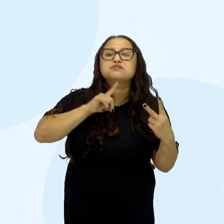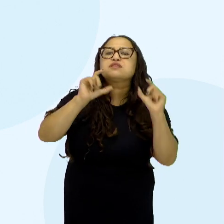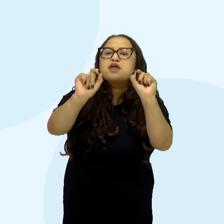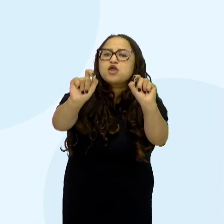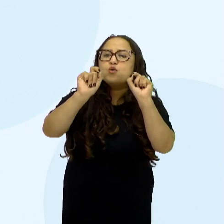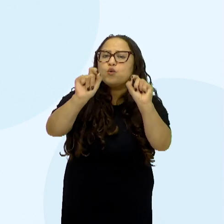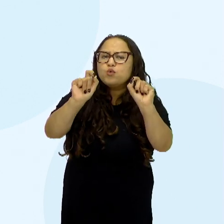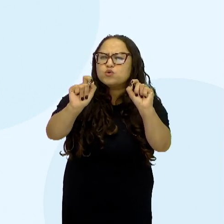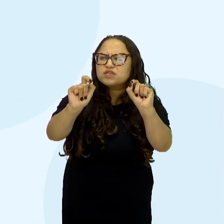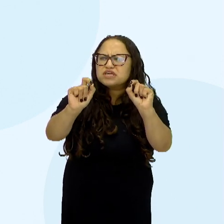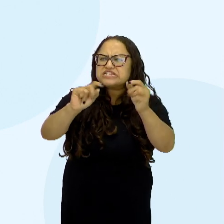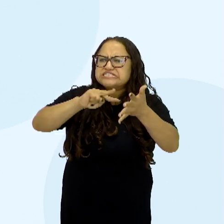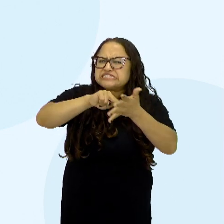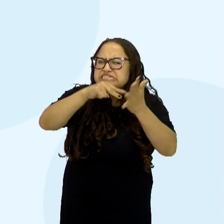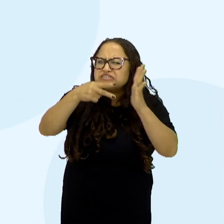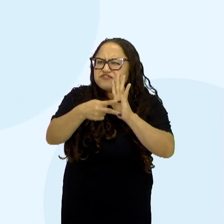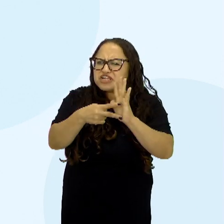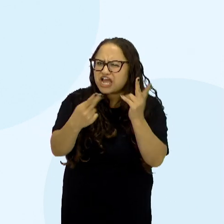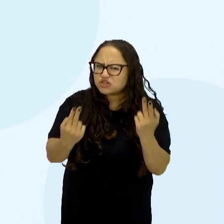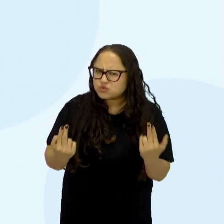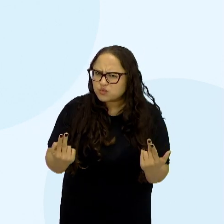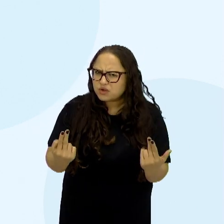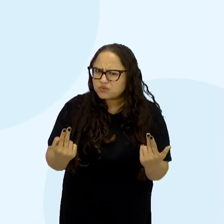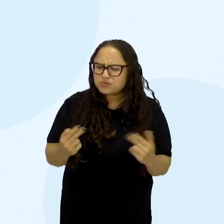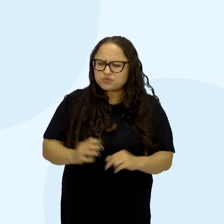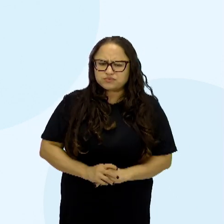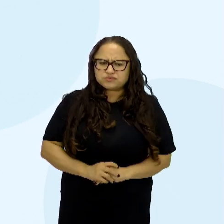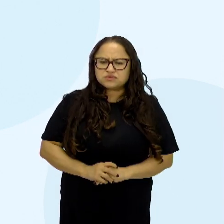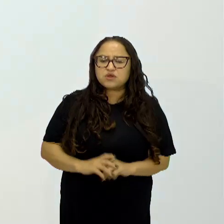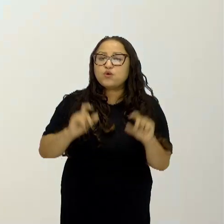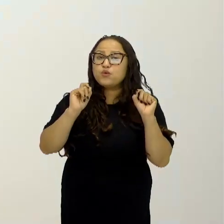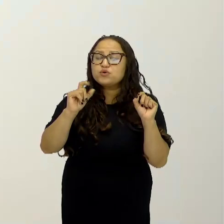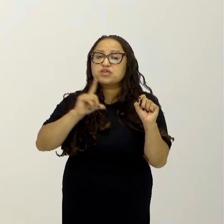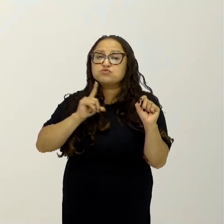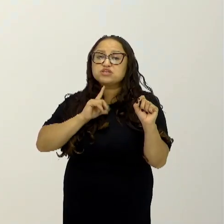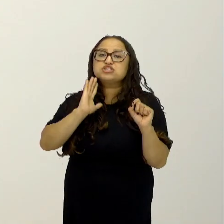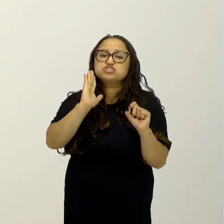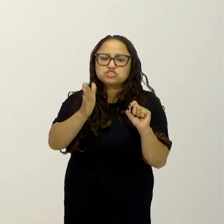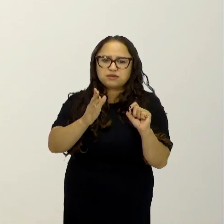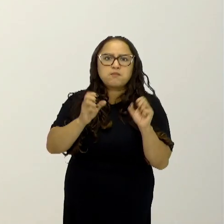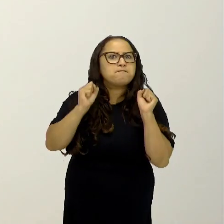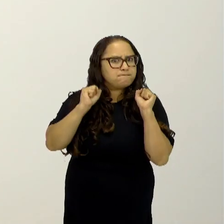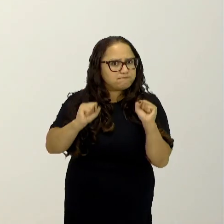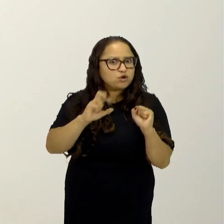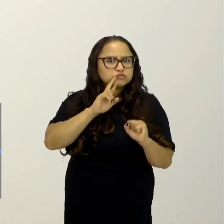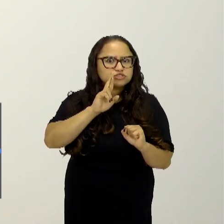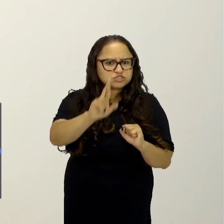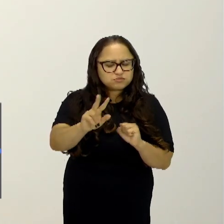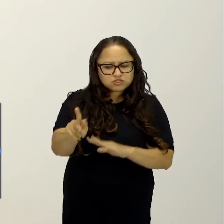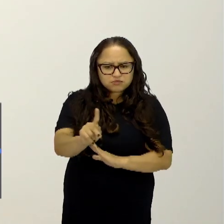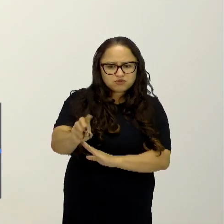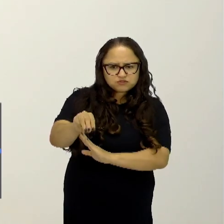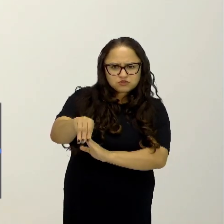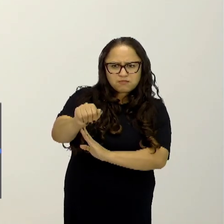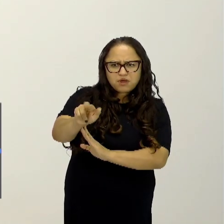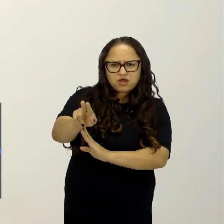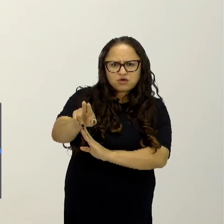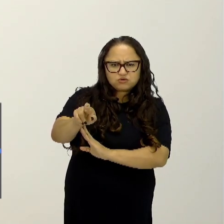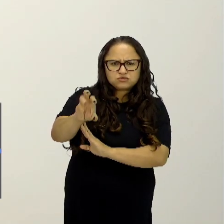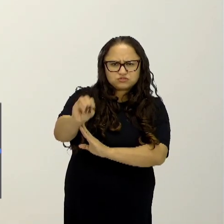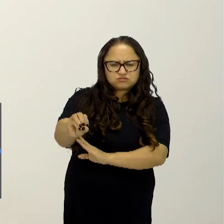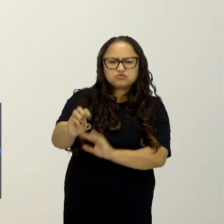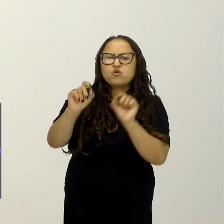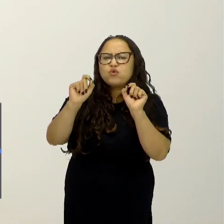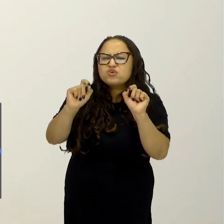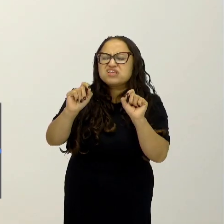o mesmo significado. O fato de eu ter colocado, vocês já podem ir respondendo aí para o professor Mauro, o fato de eu ter